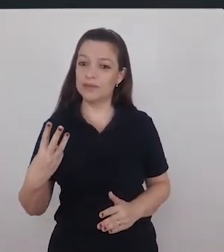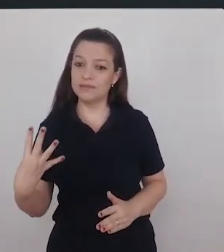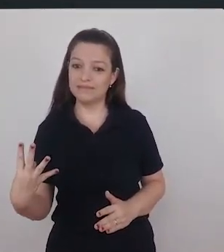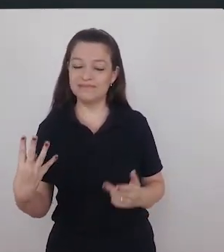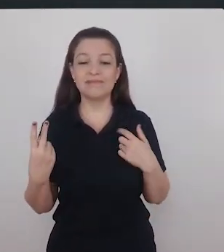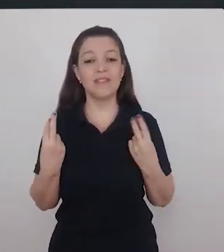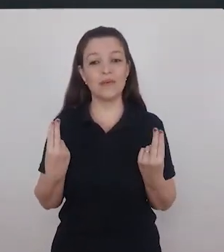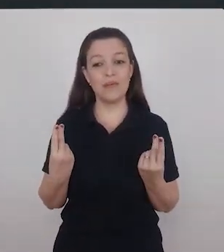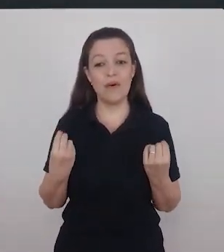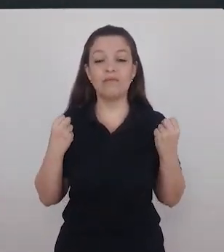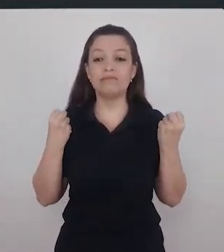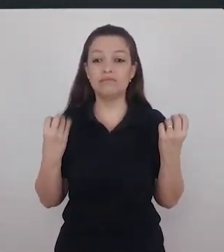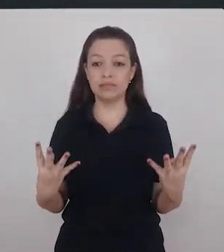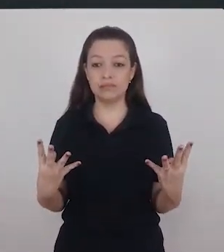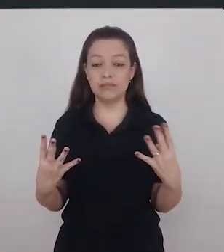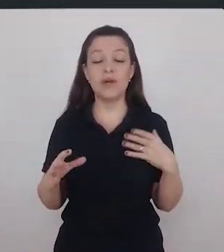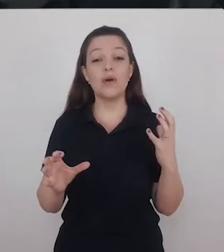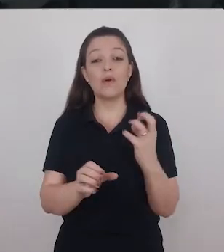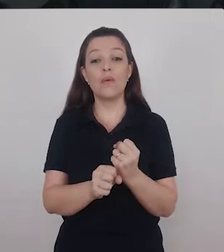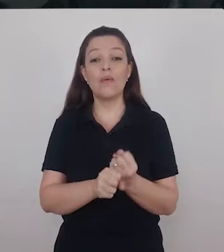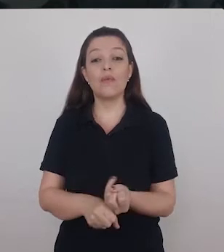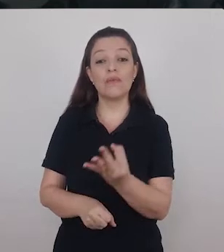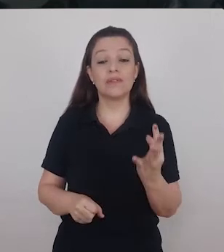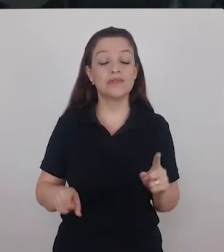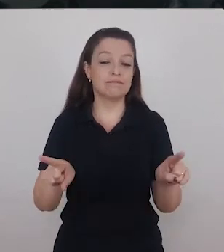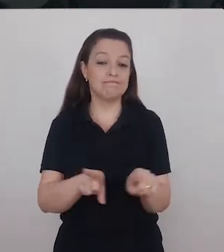1, 2, 3, 4. Igualmente, a mesma quantidade de